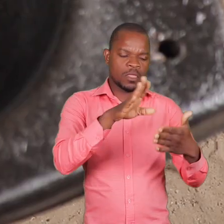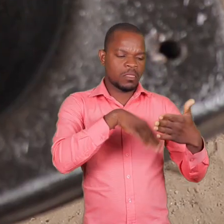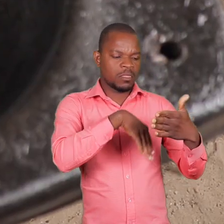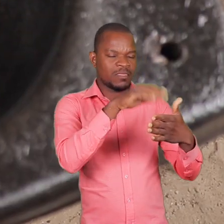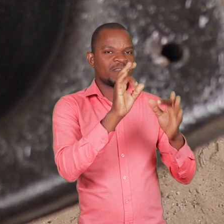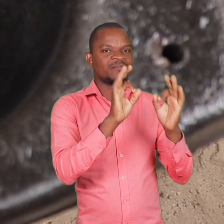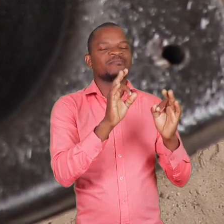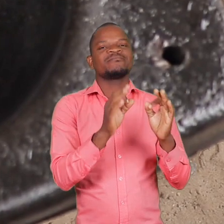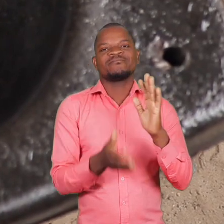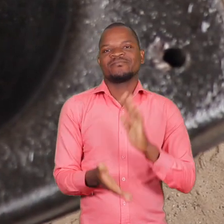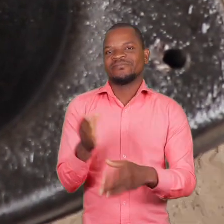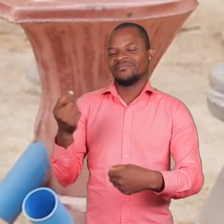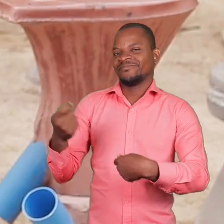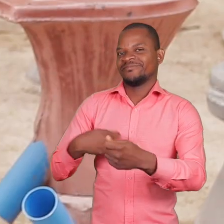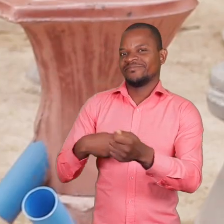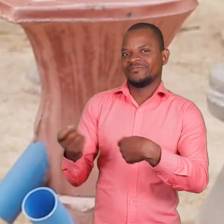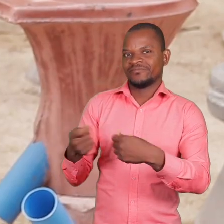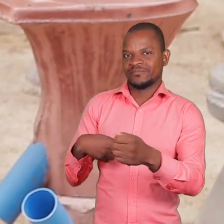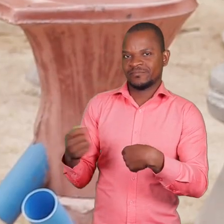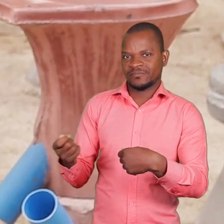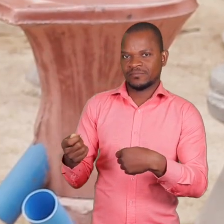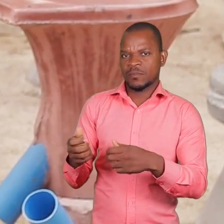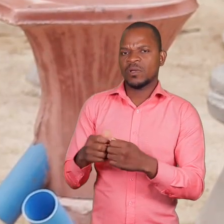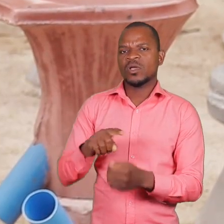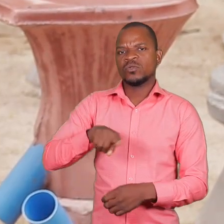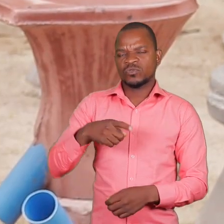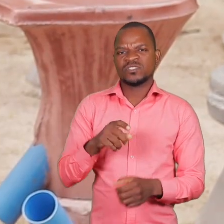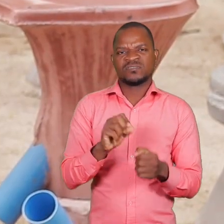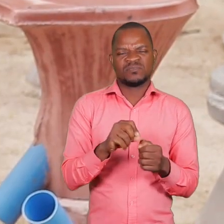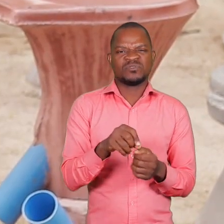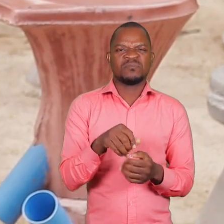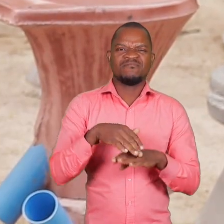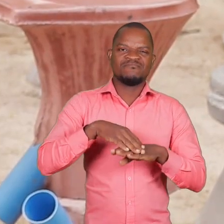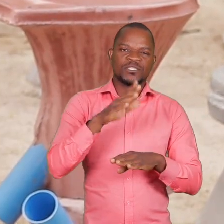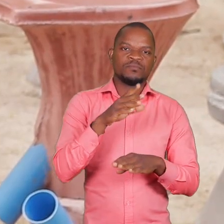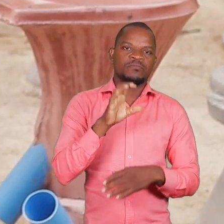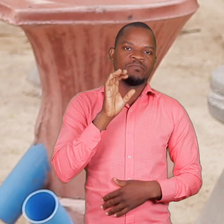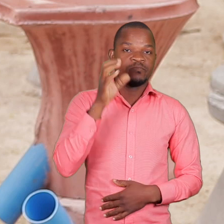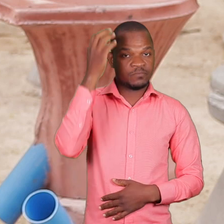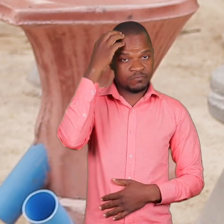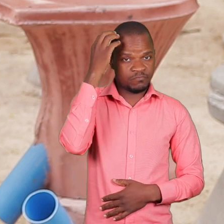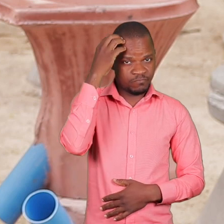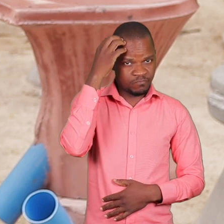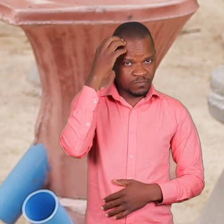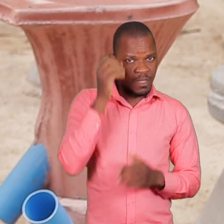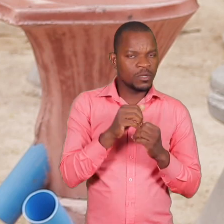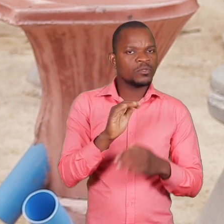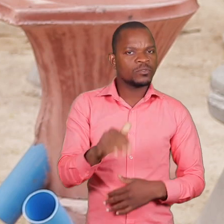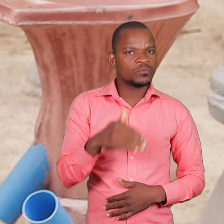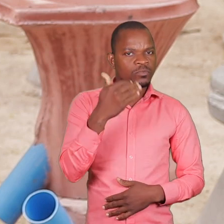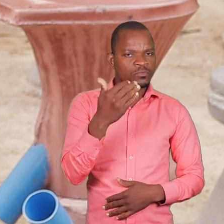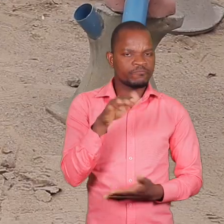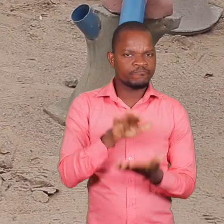Já está pronta para ser vendida. Neste momento, nós temos produzido mais para Maputo, sim, mas vamos começar